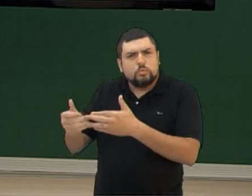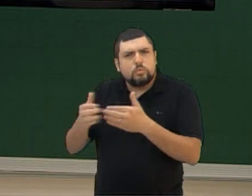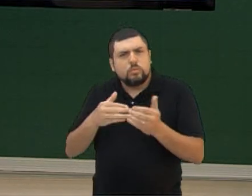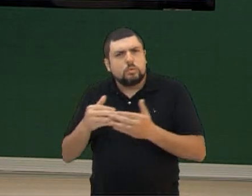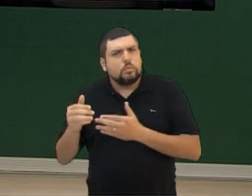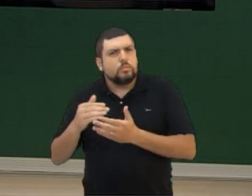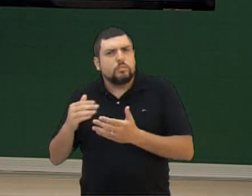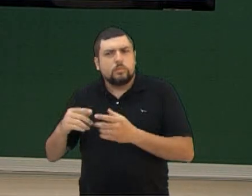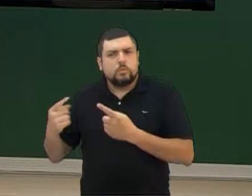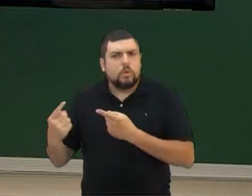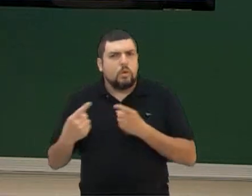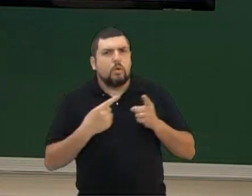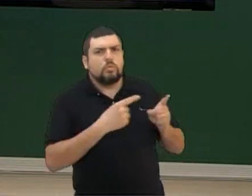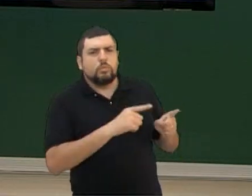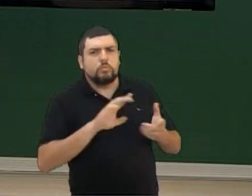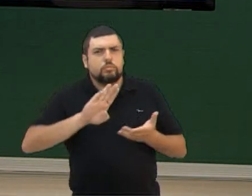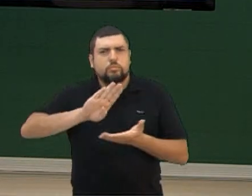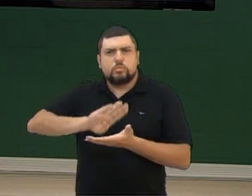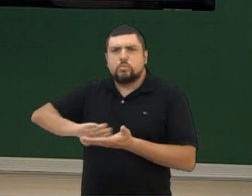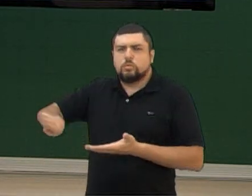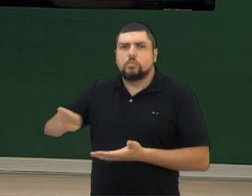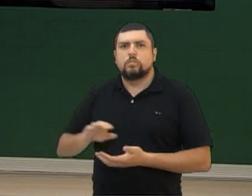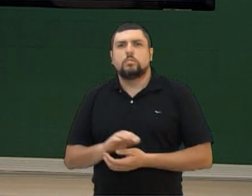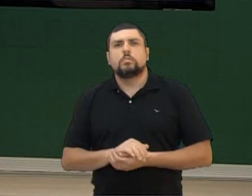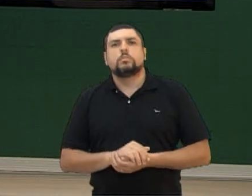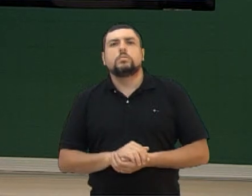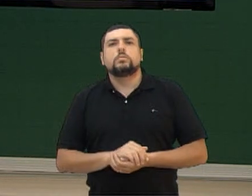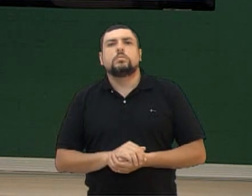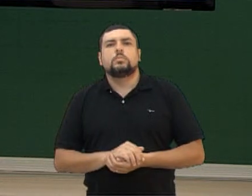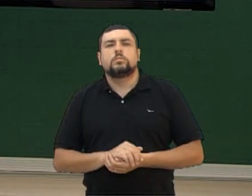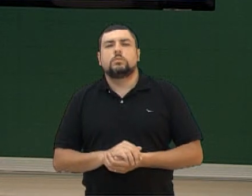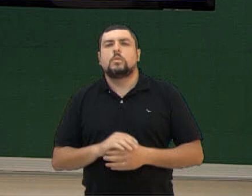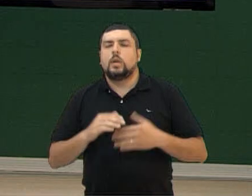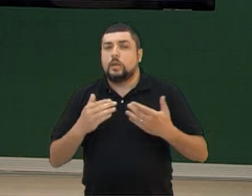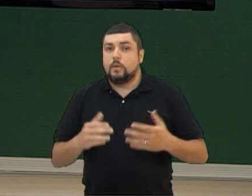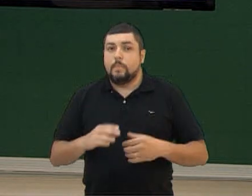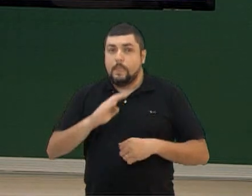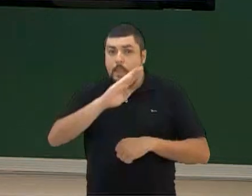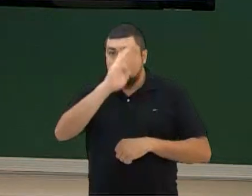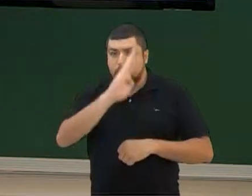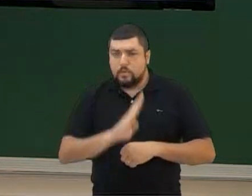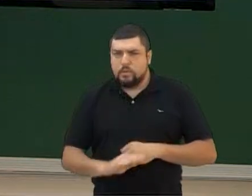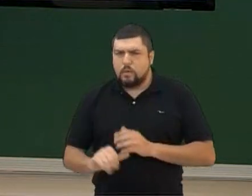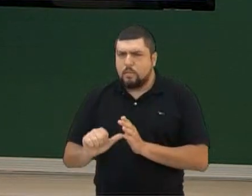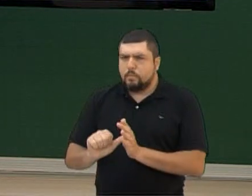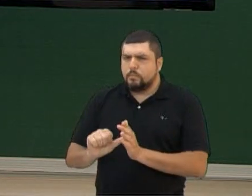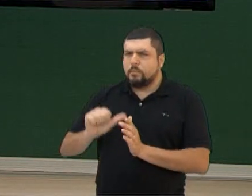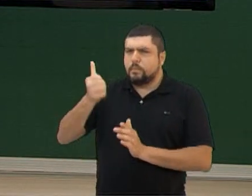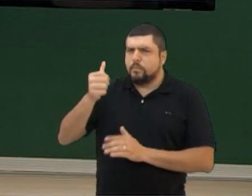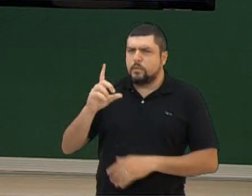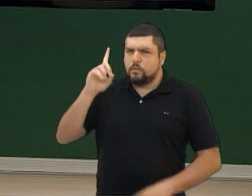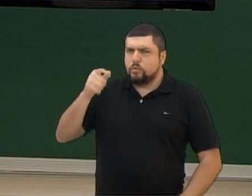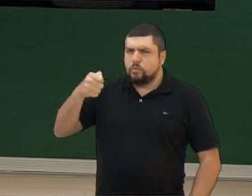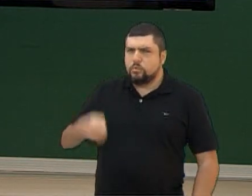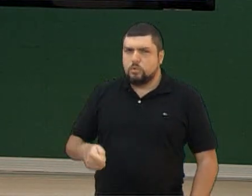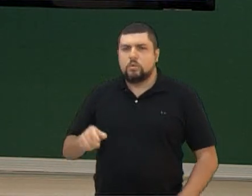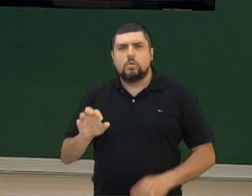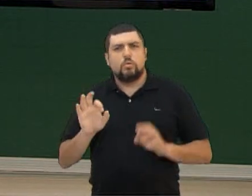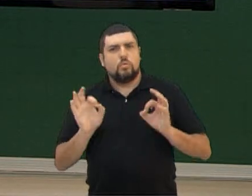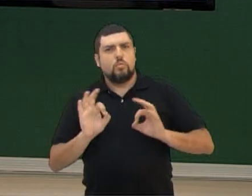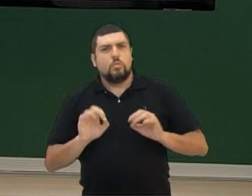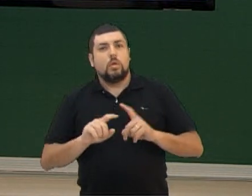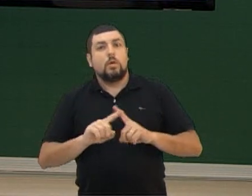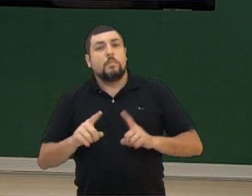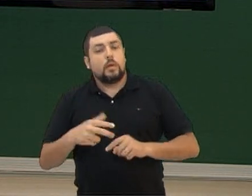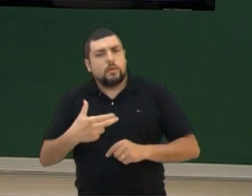É importante a gente lembrar que essa não é a primeira experiência de ditadura que o Brasil passa. Nós vimos na aula passada que a Era Vargas